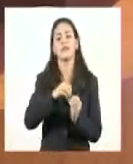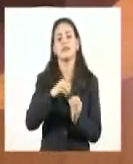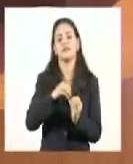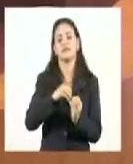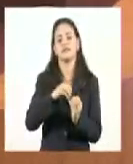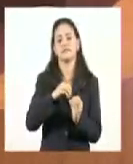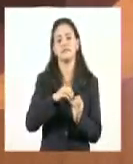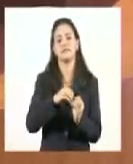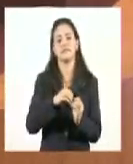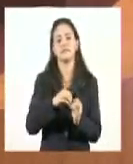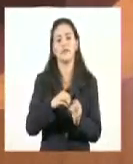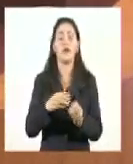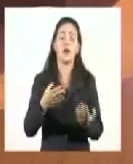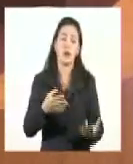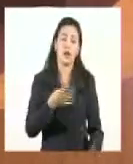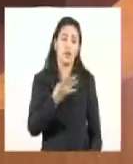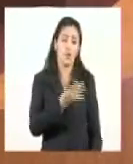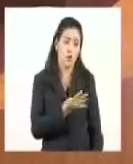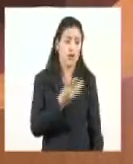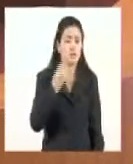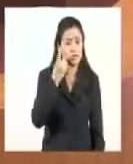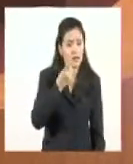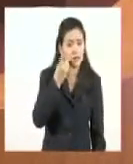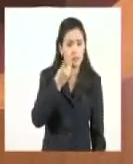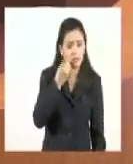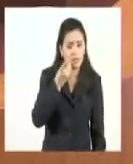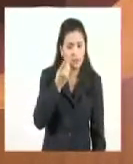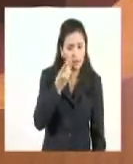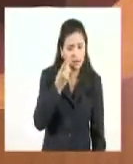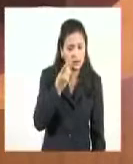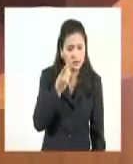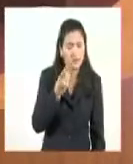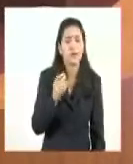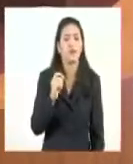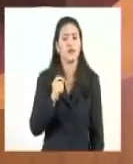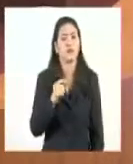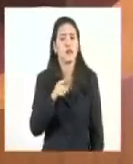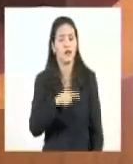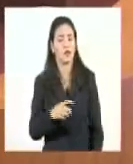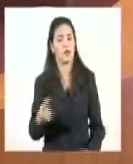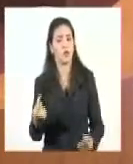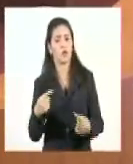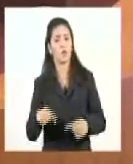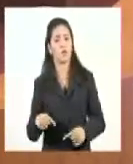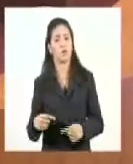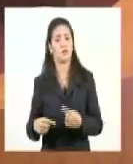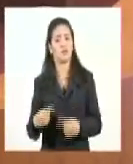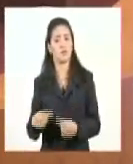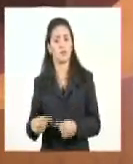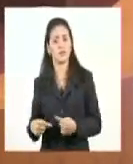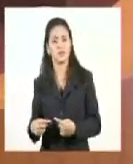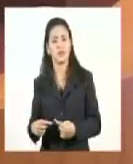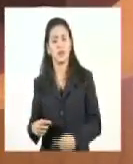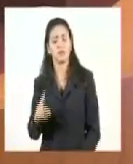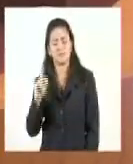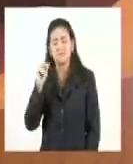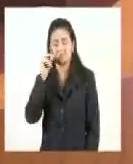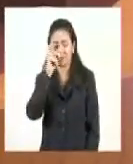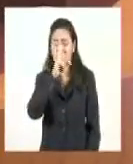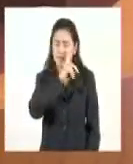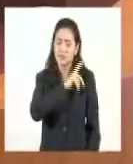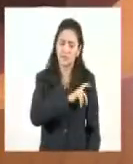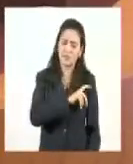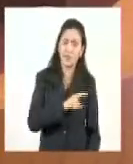Realmente, com 4 deputados que estão, nesse caso do Detran, é muito difícil. Mas as